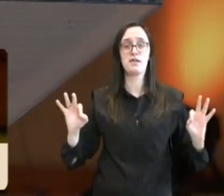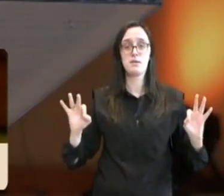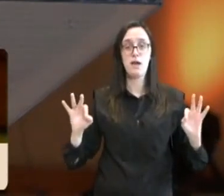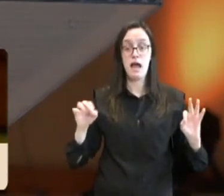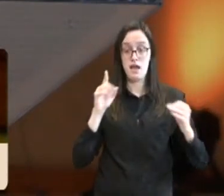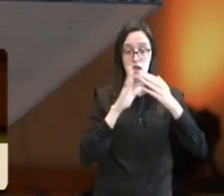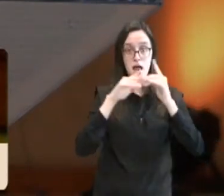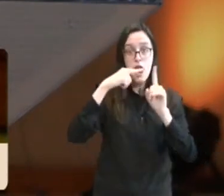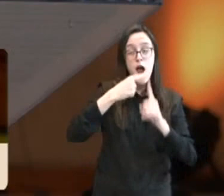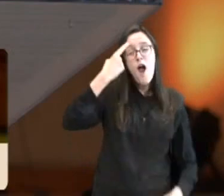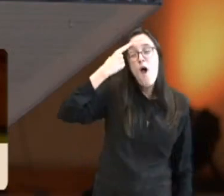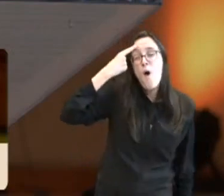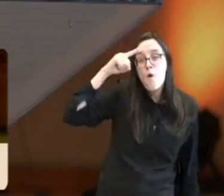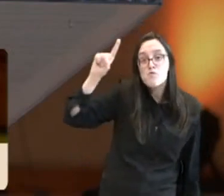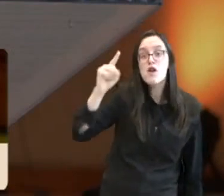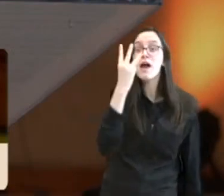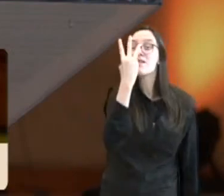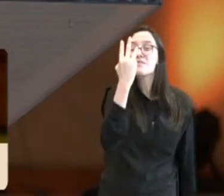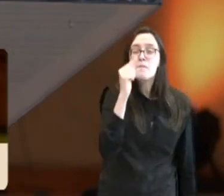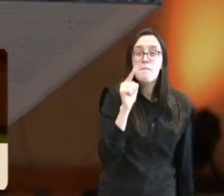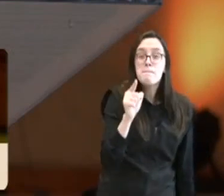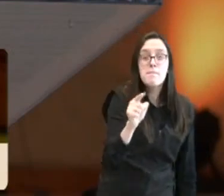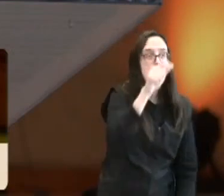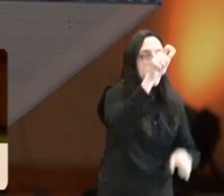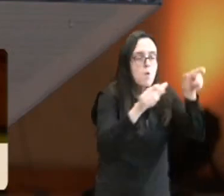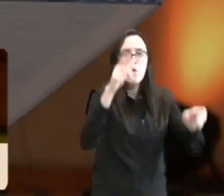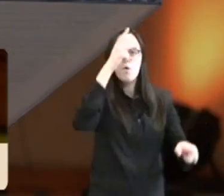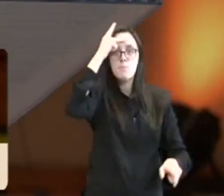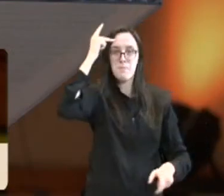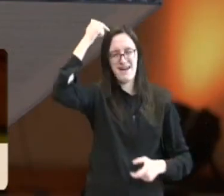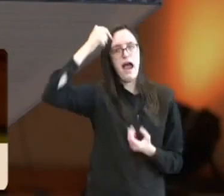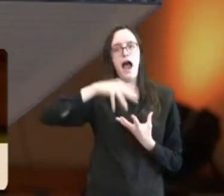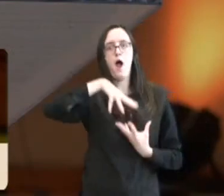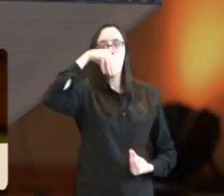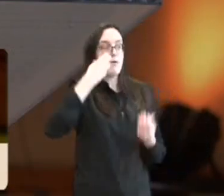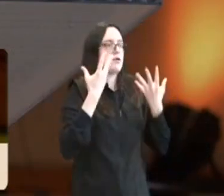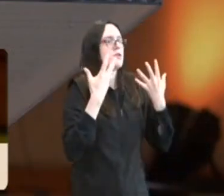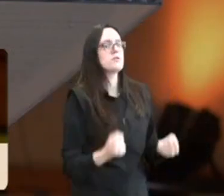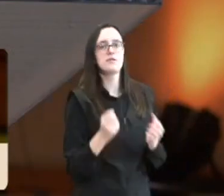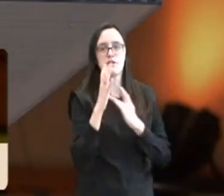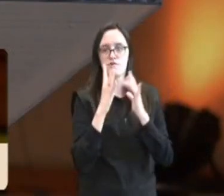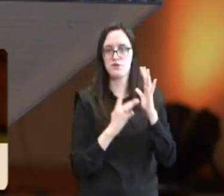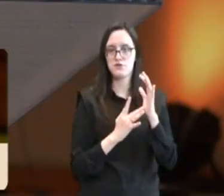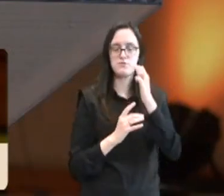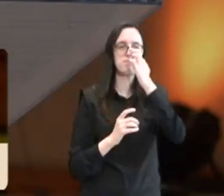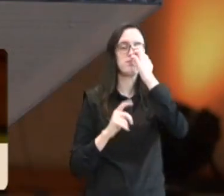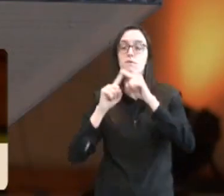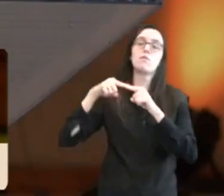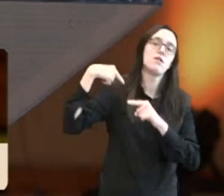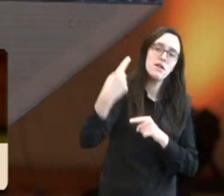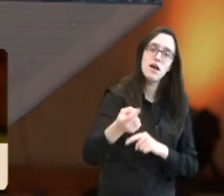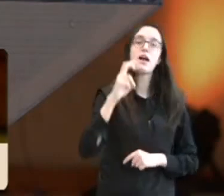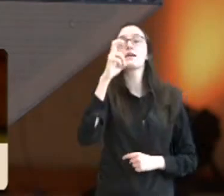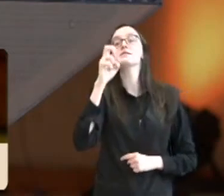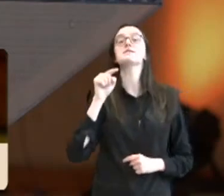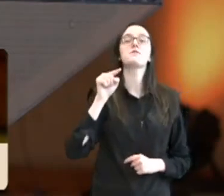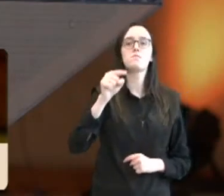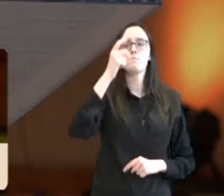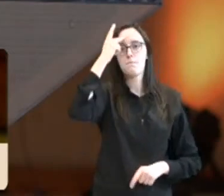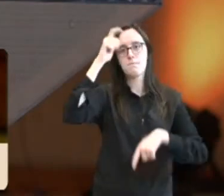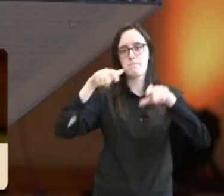ponto de num só dia 3.000 almas quase aceitar a Cristo. Depois de uma outra feita, 5.000